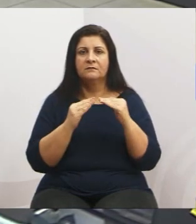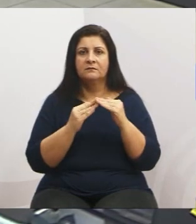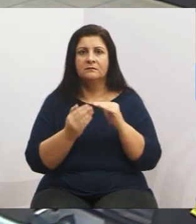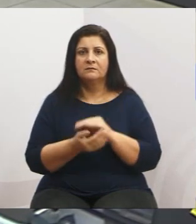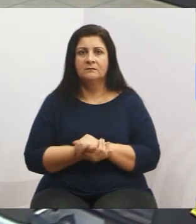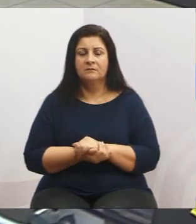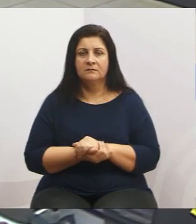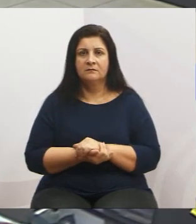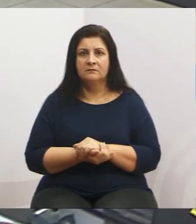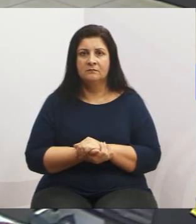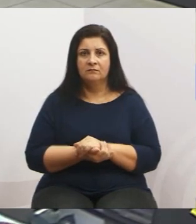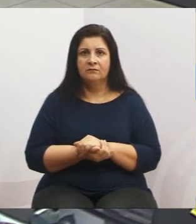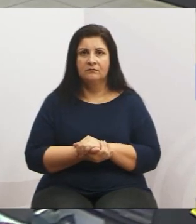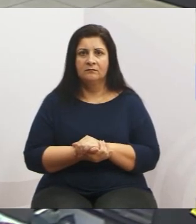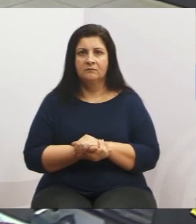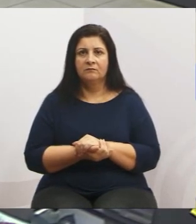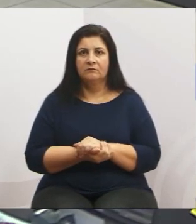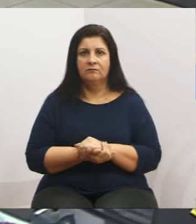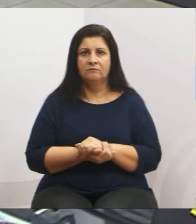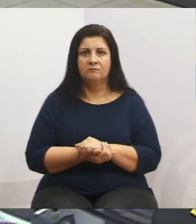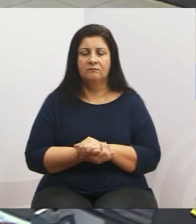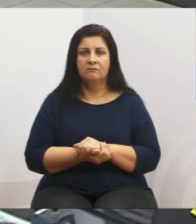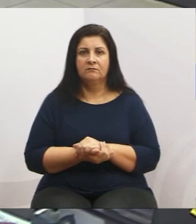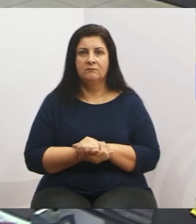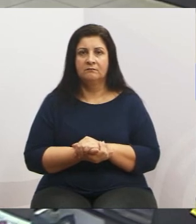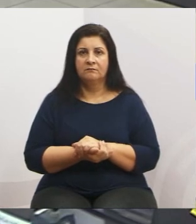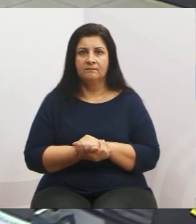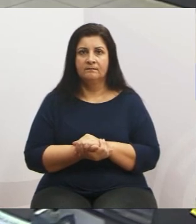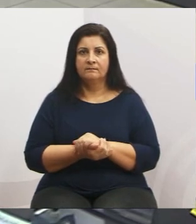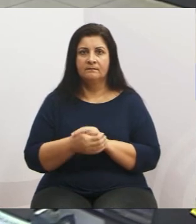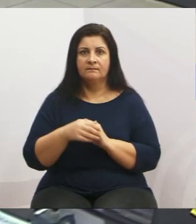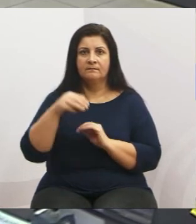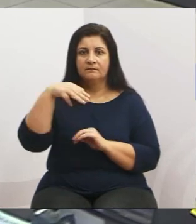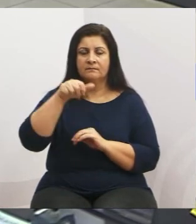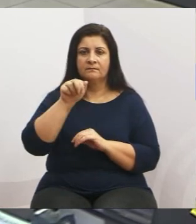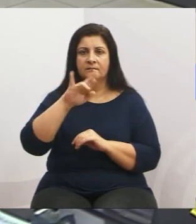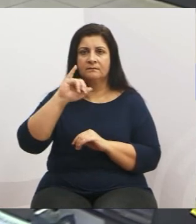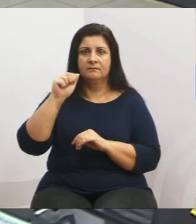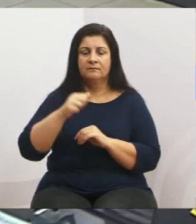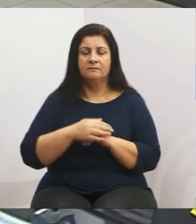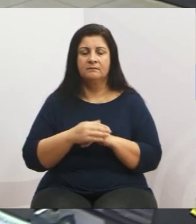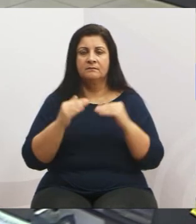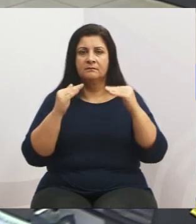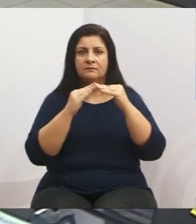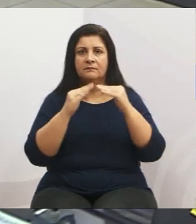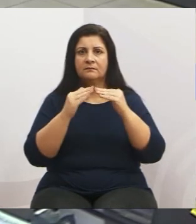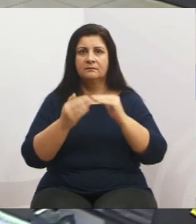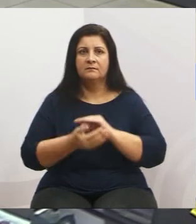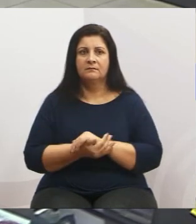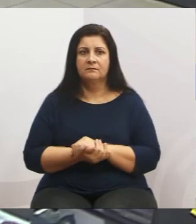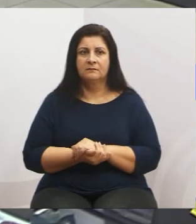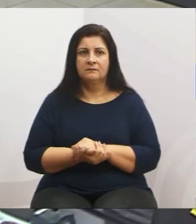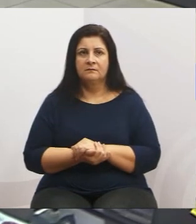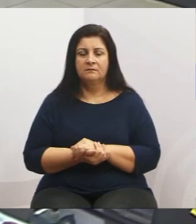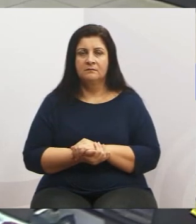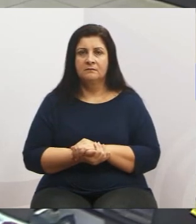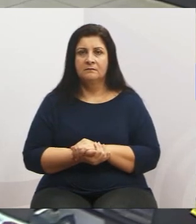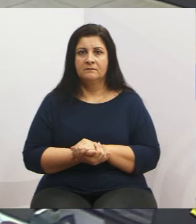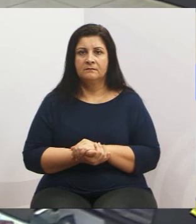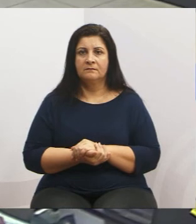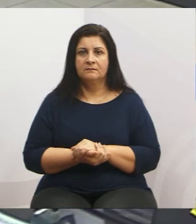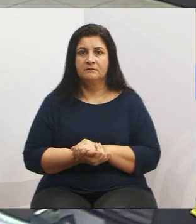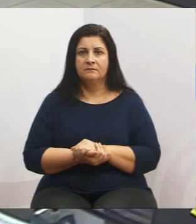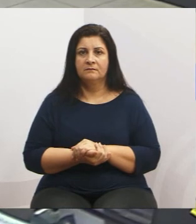favorável. Como vota a vereadora Maria Amélia? Voto favorável. Como vota